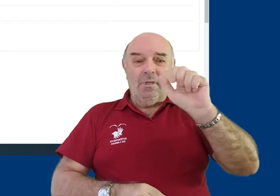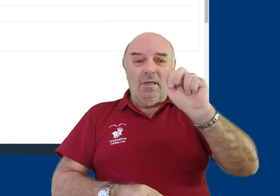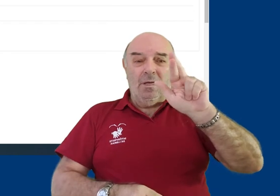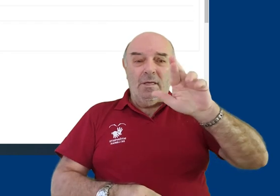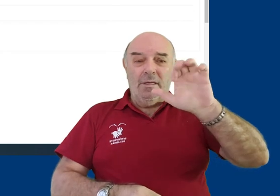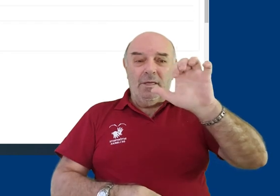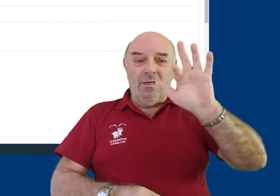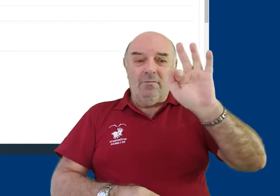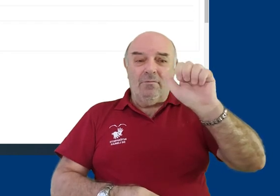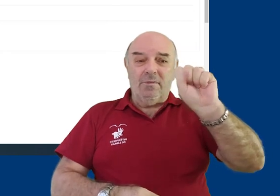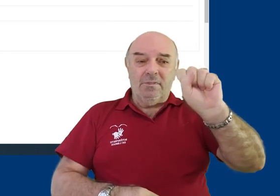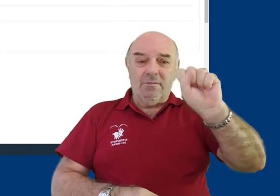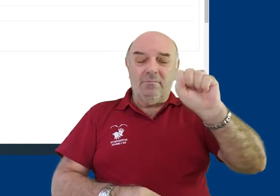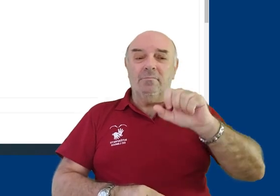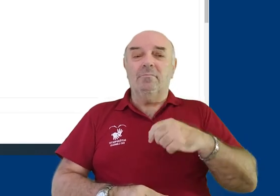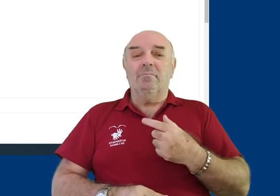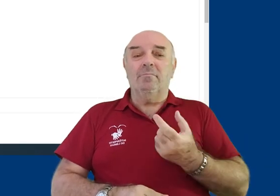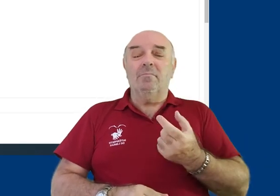Darei o nome Tarefas.